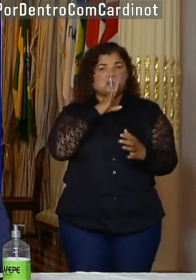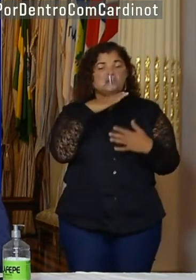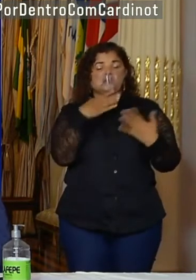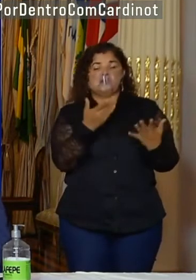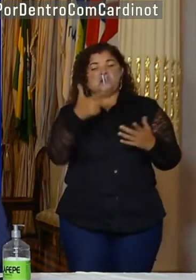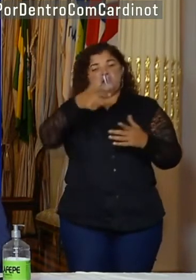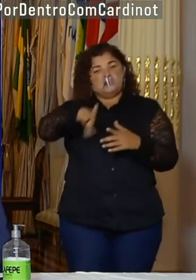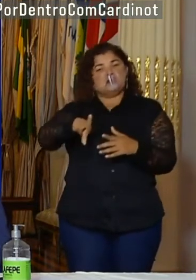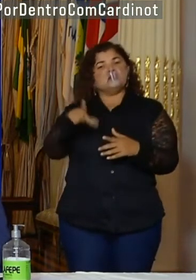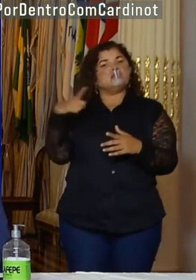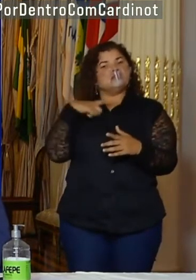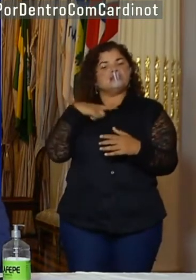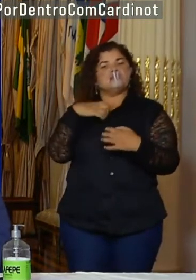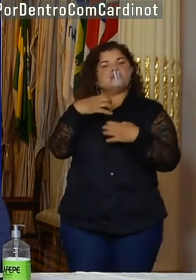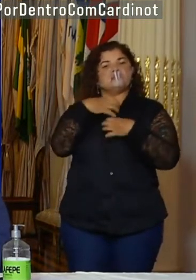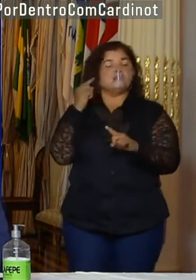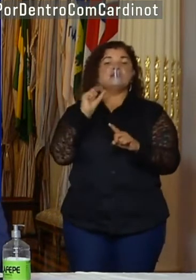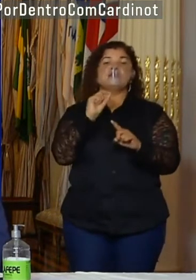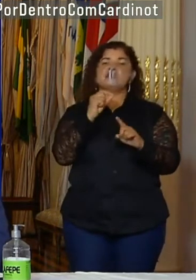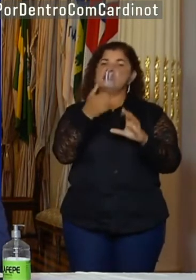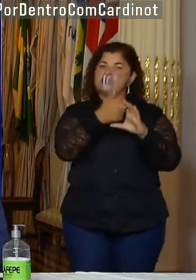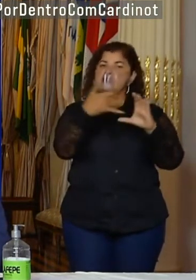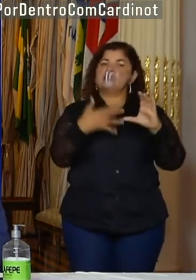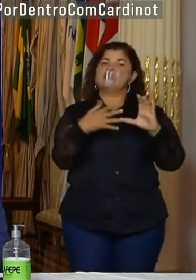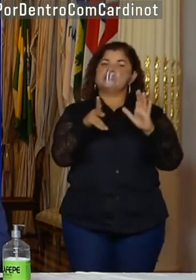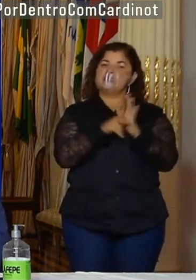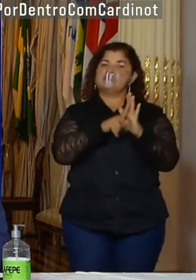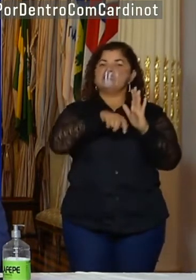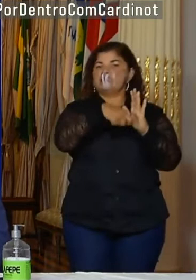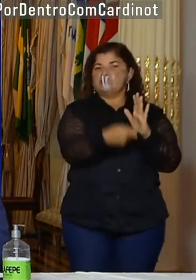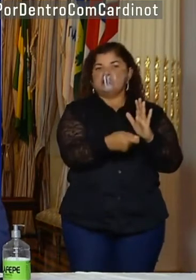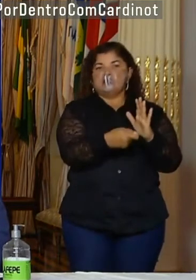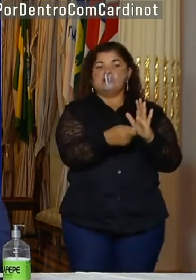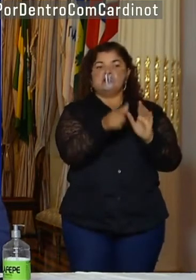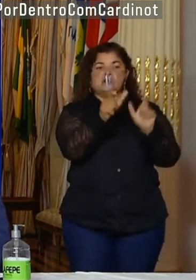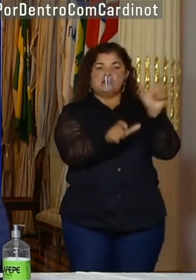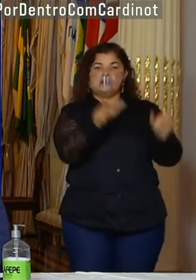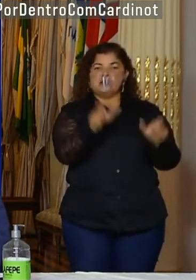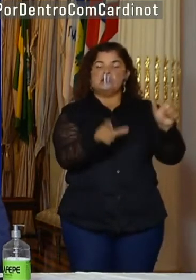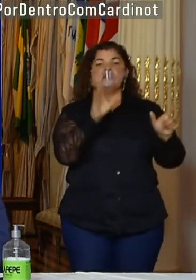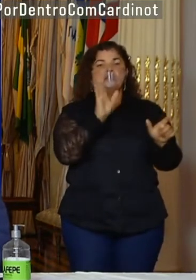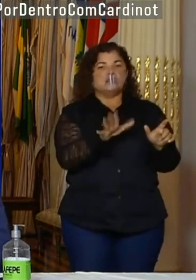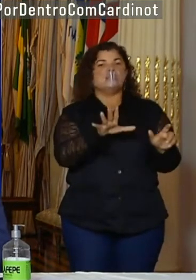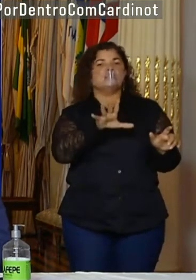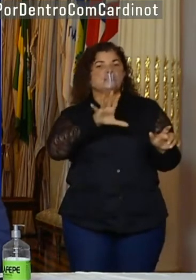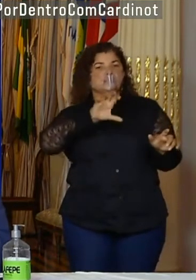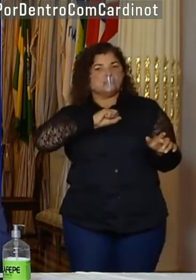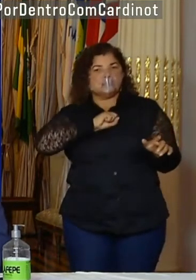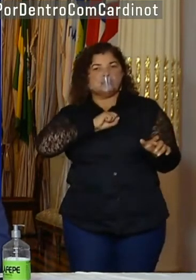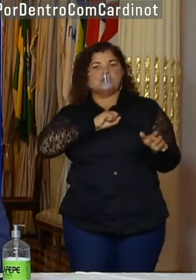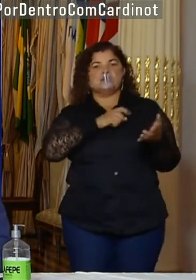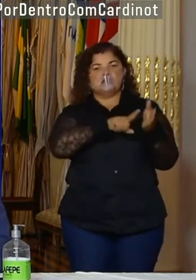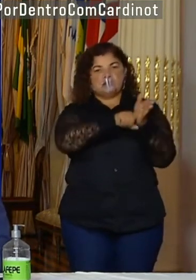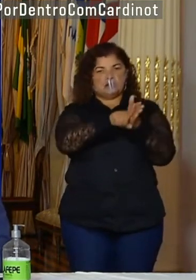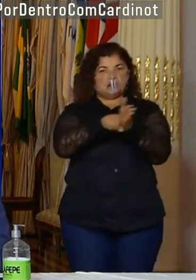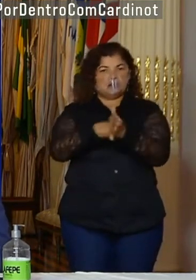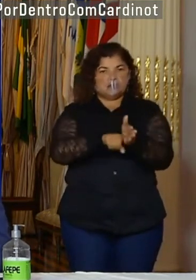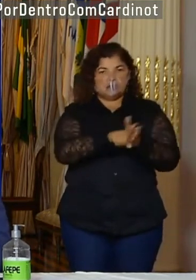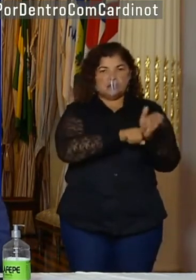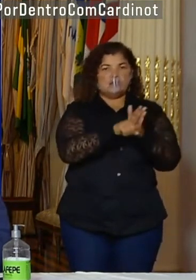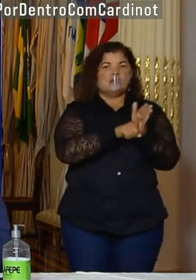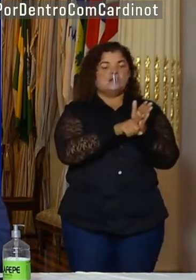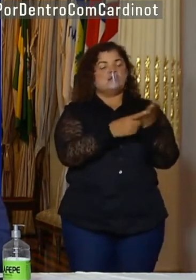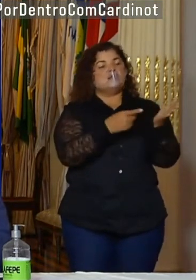sintomas muito anteriores. Essas pessoas foram diagnosticadas dentro do inquérito